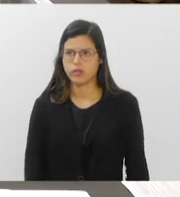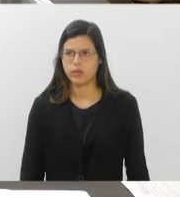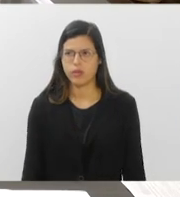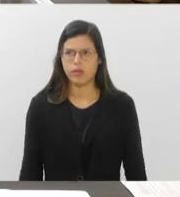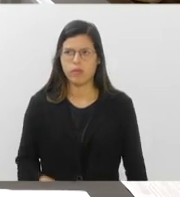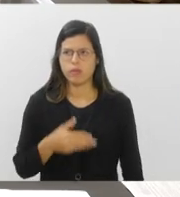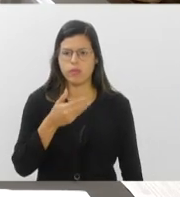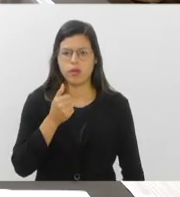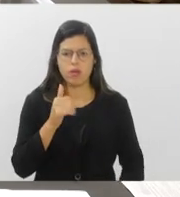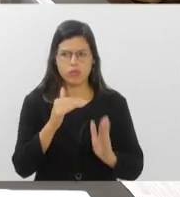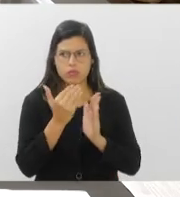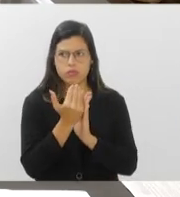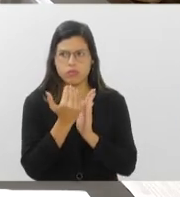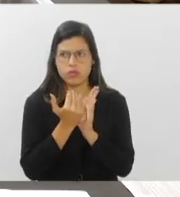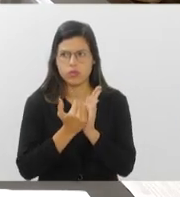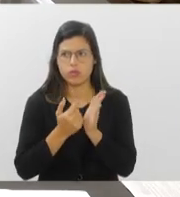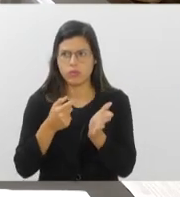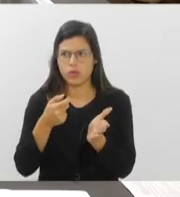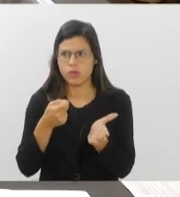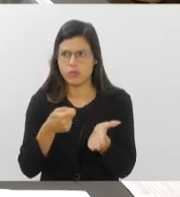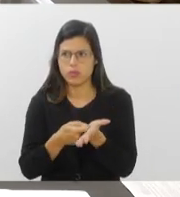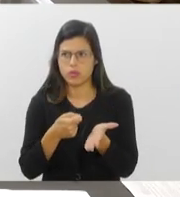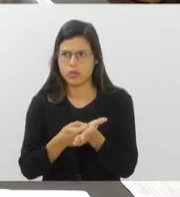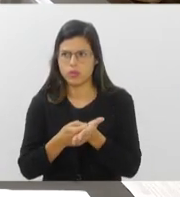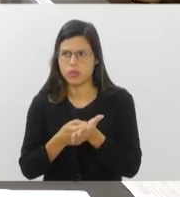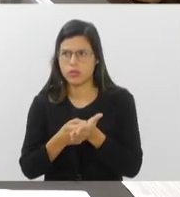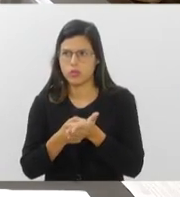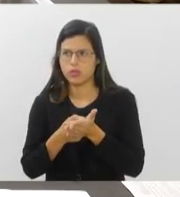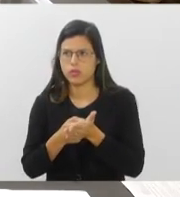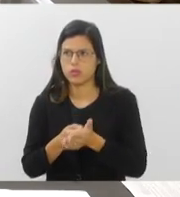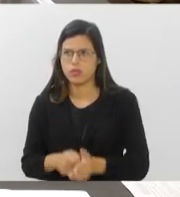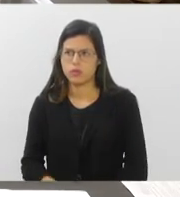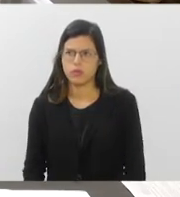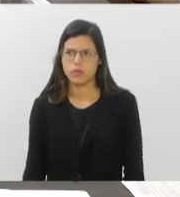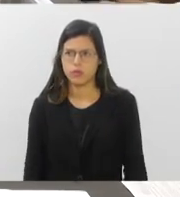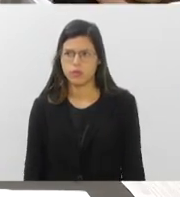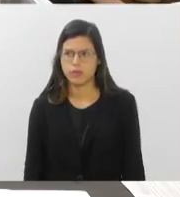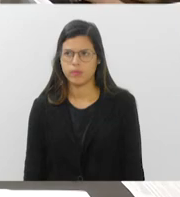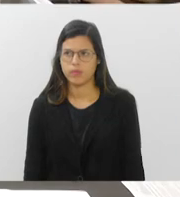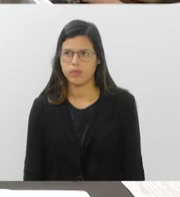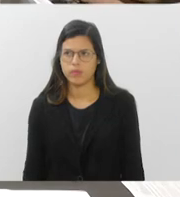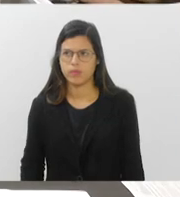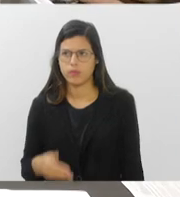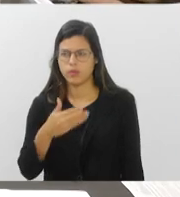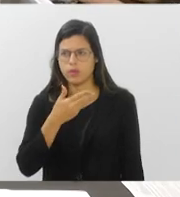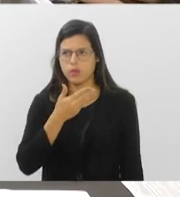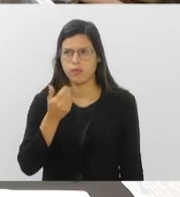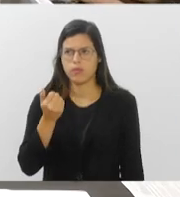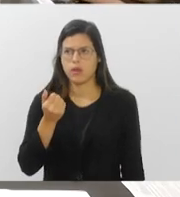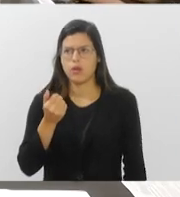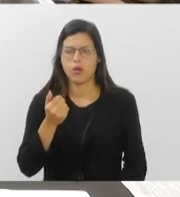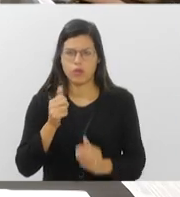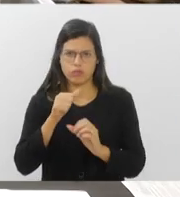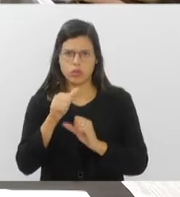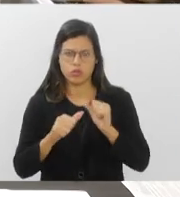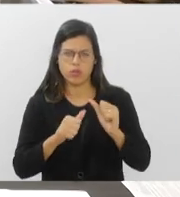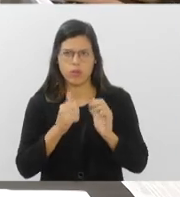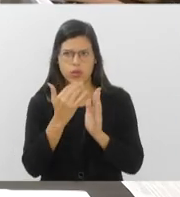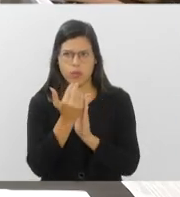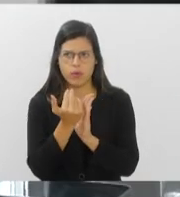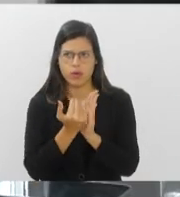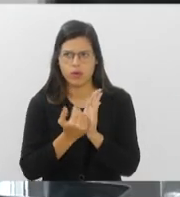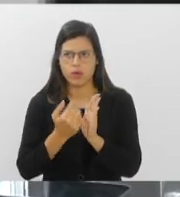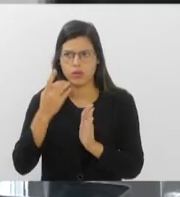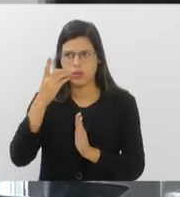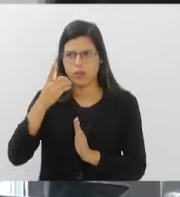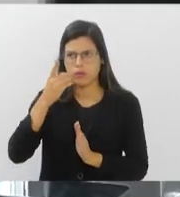impositivo. Programa. Que prevê... Melhora. É, melhor transformação no programa, presidente. Deputado Mink, pode